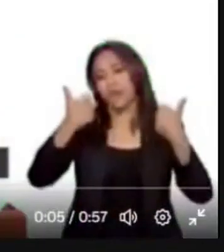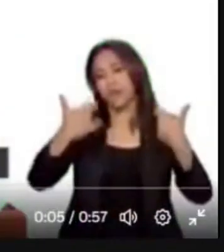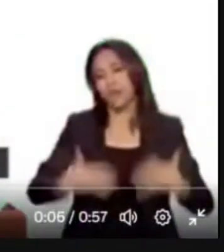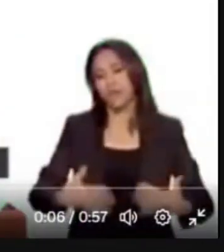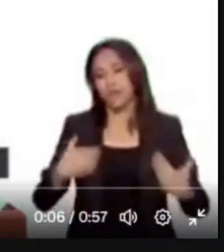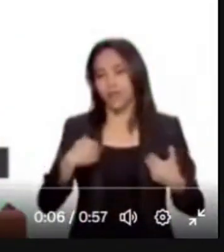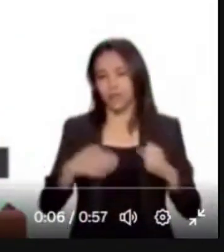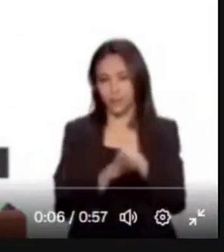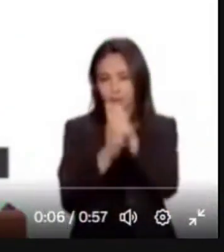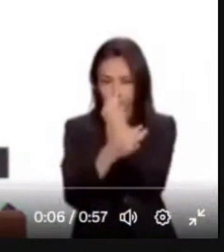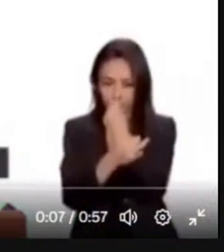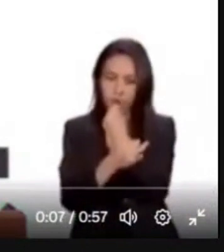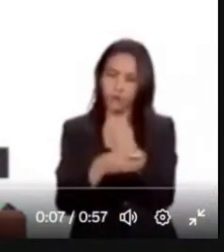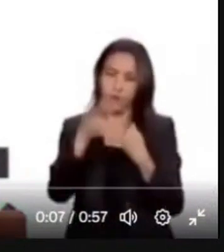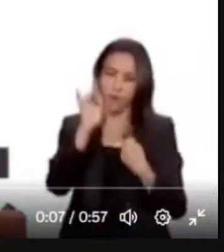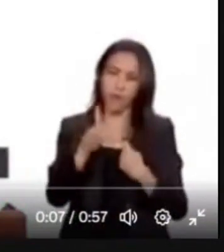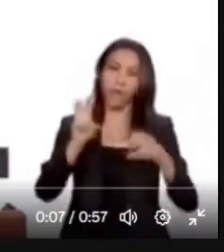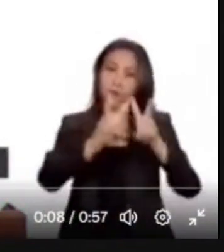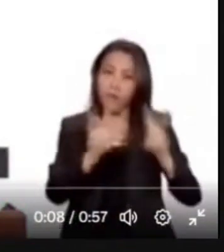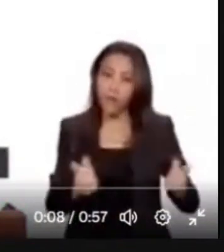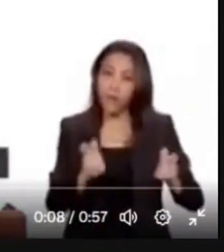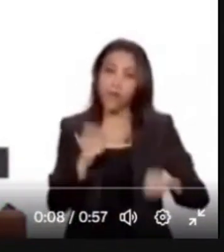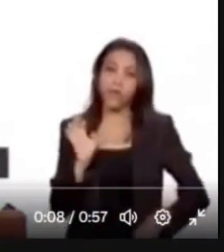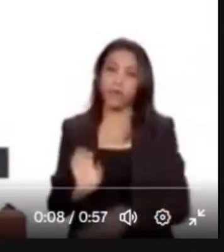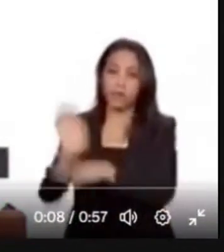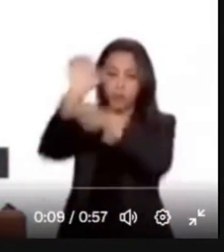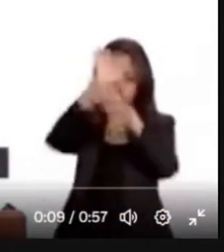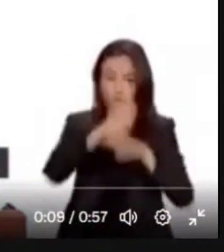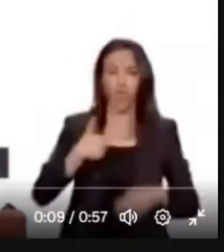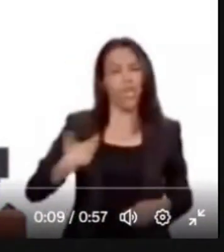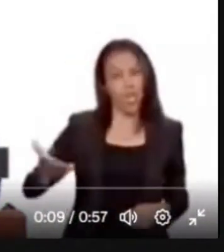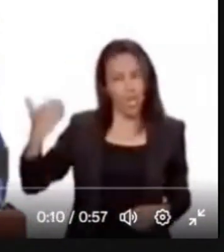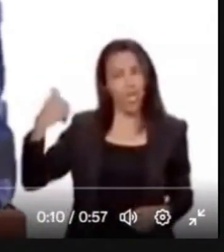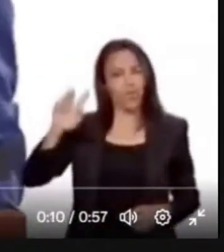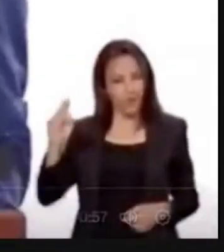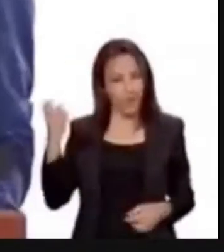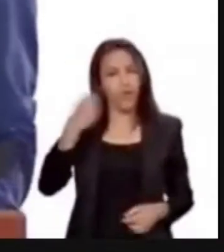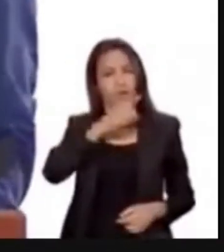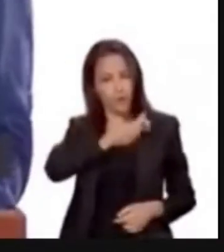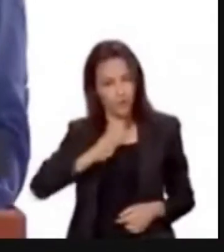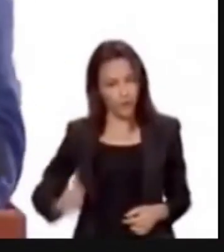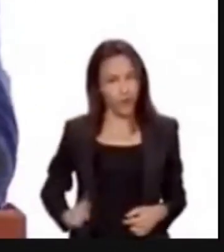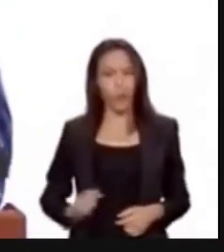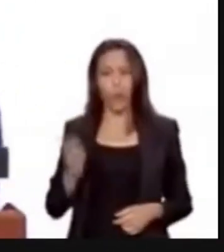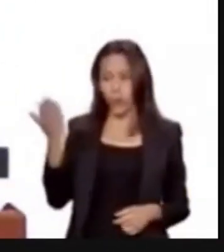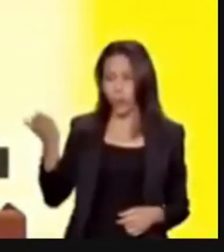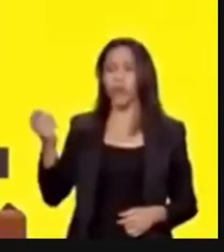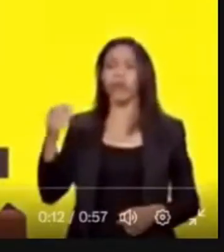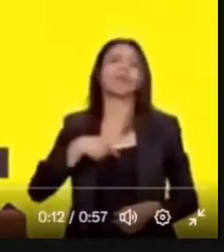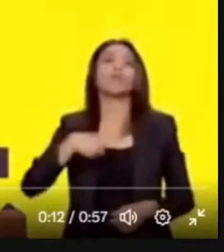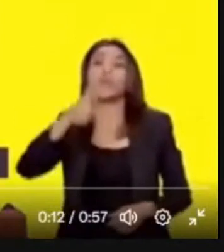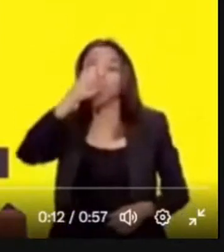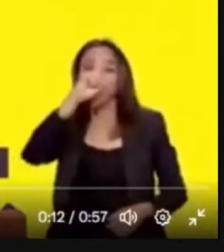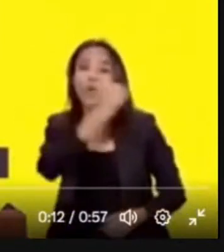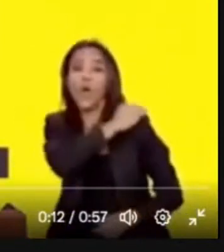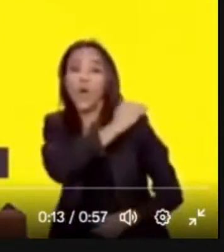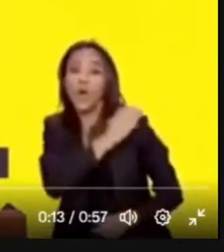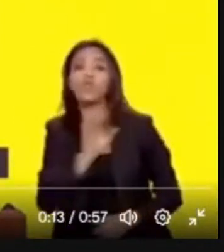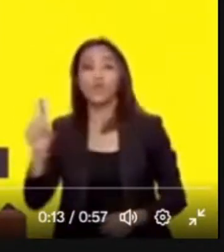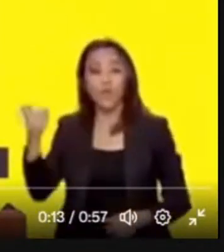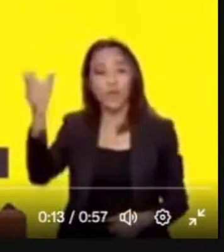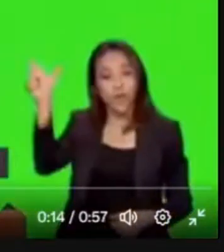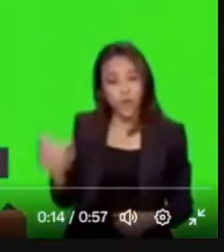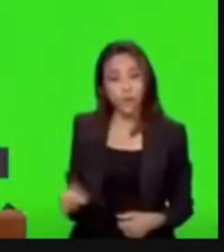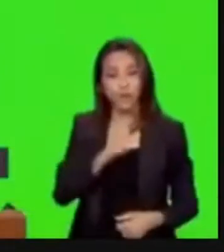é um tema dos Estados eu fui Governador Renan foi Governador o Rui foi Governador o